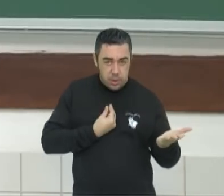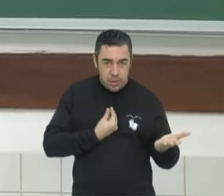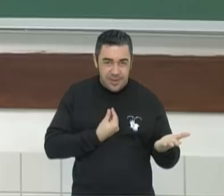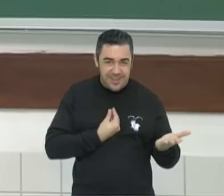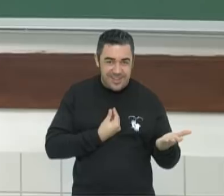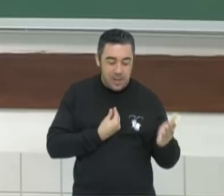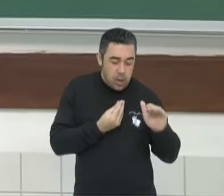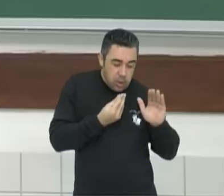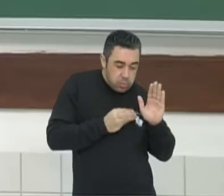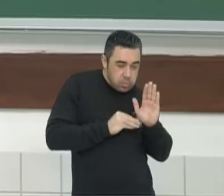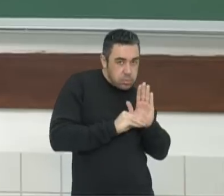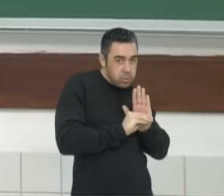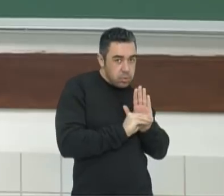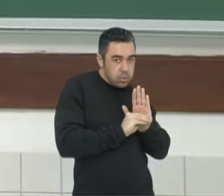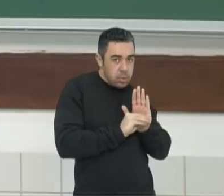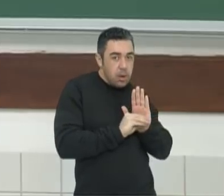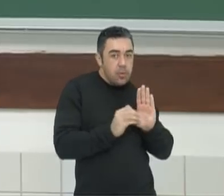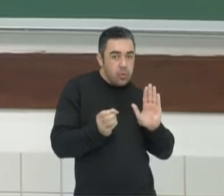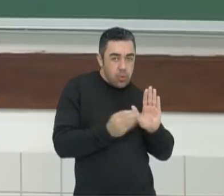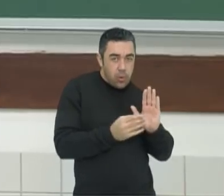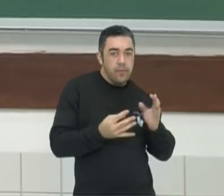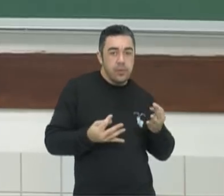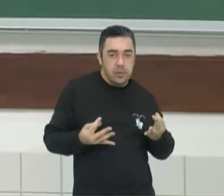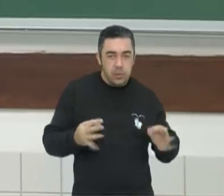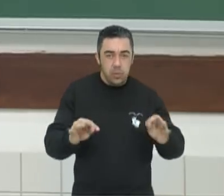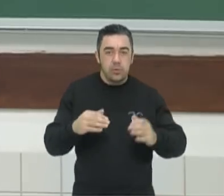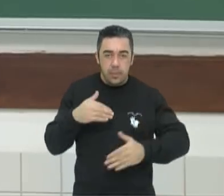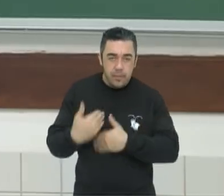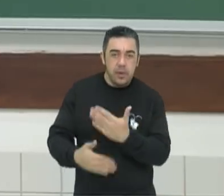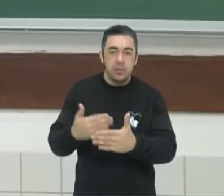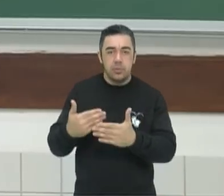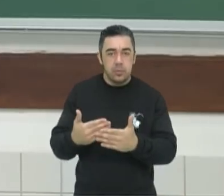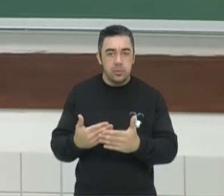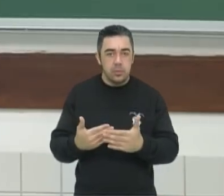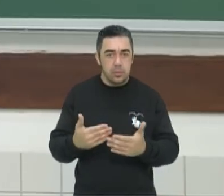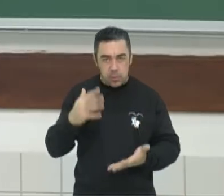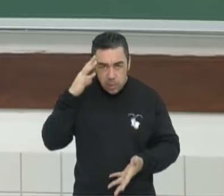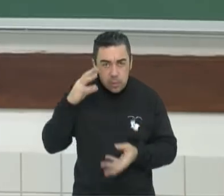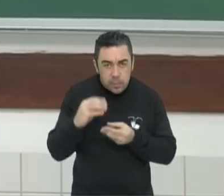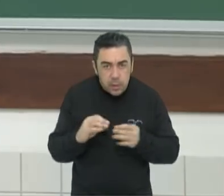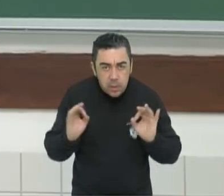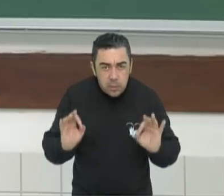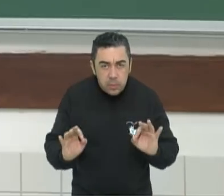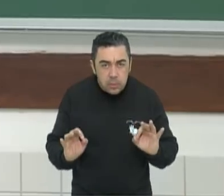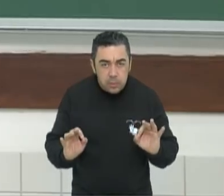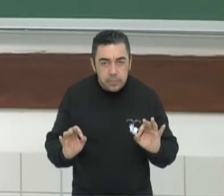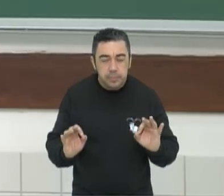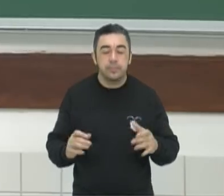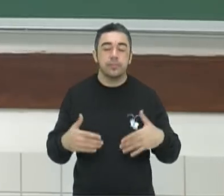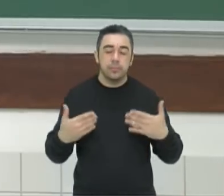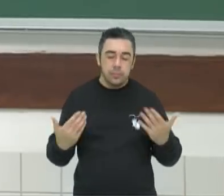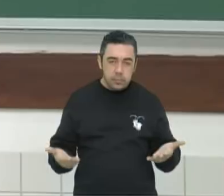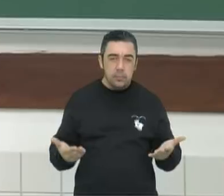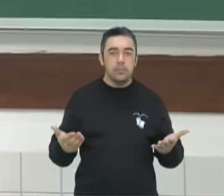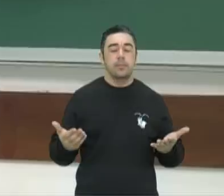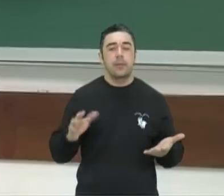novos investimentos, inclusive em tecnologia. Tranquilo? Conseguiu entender o raciocínio? E aí,